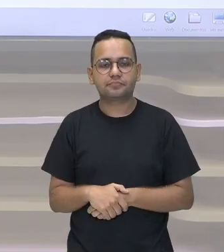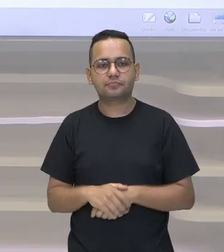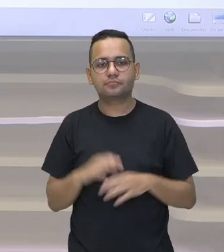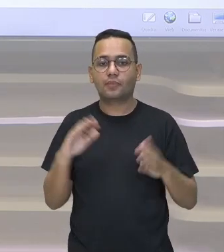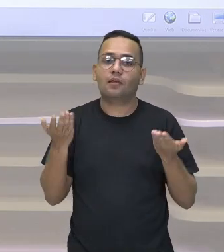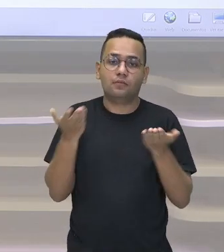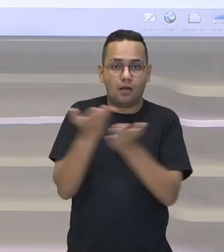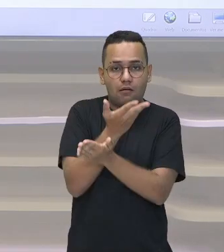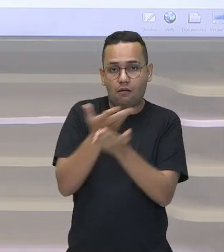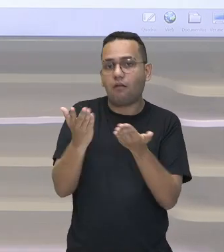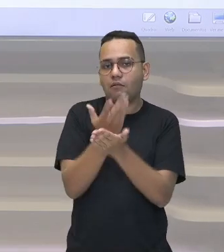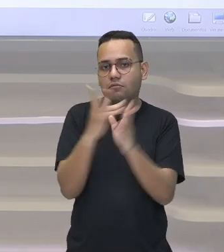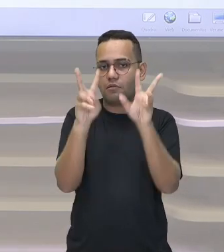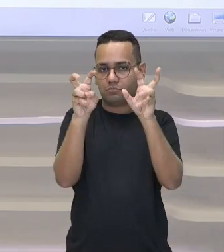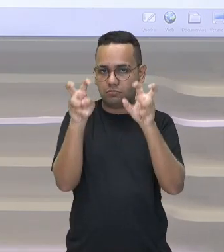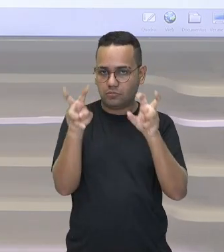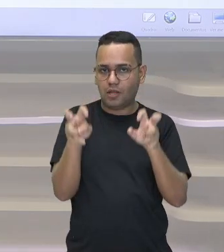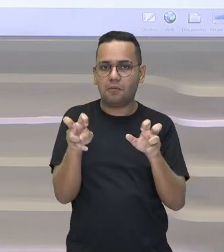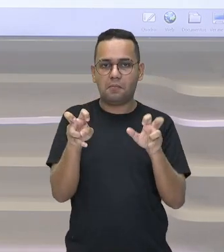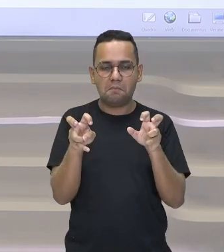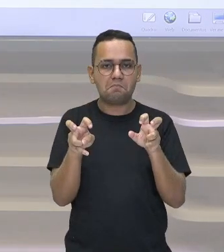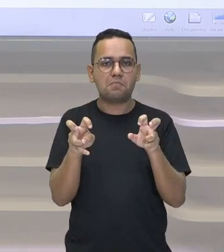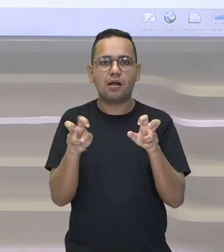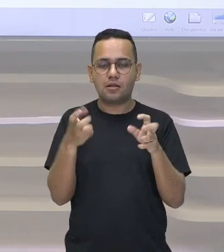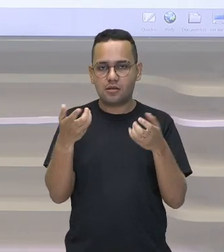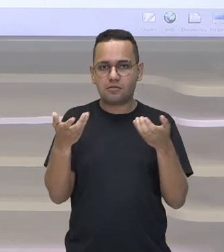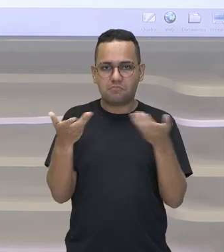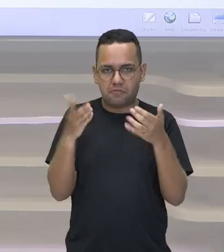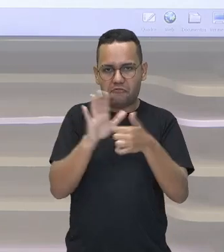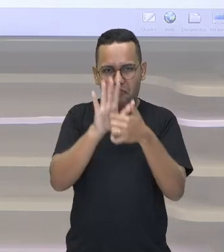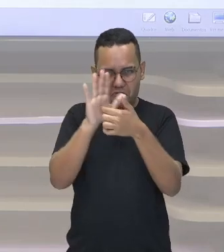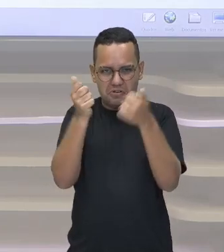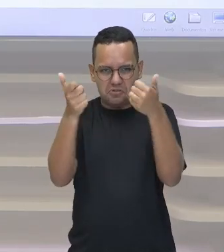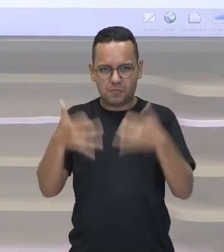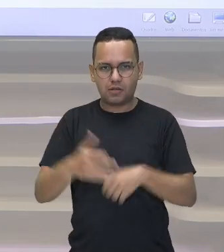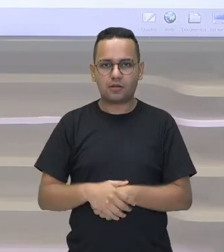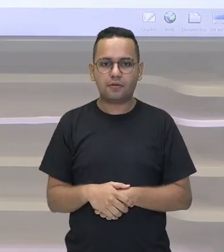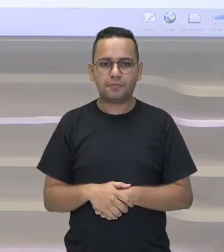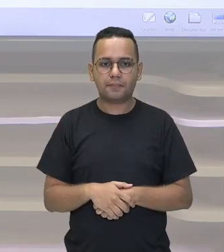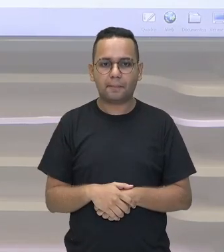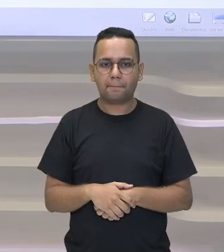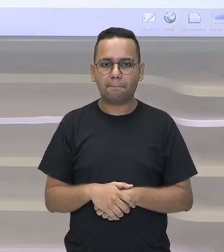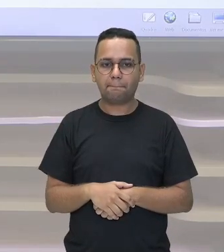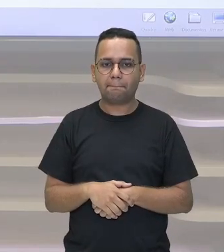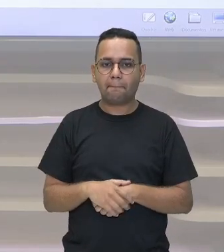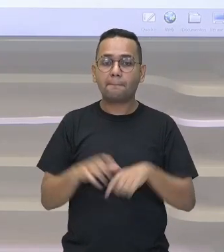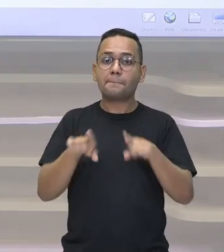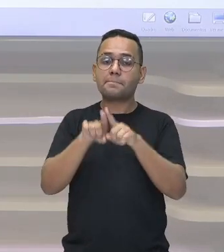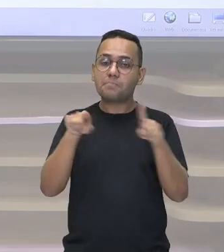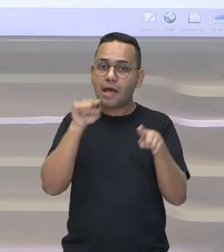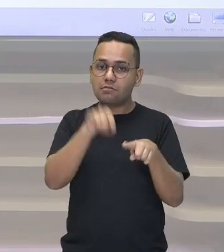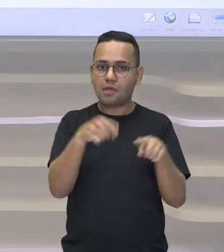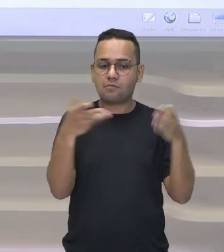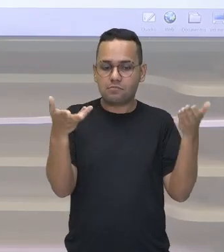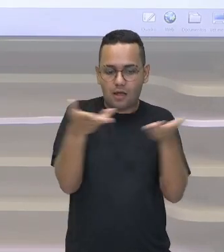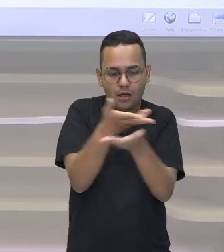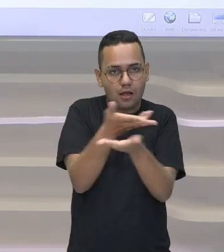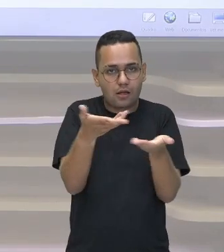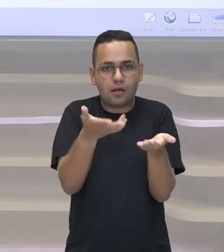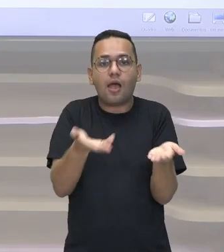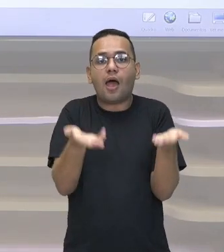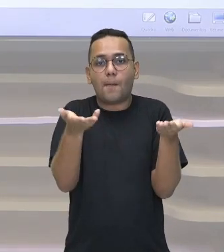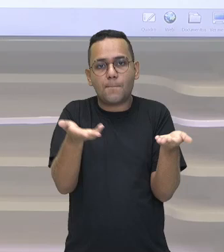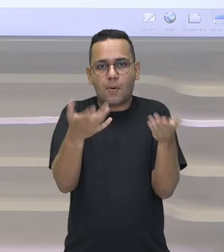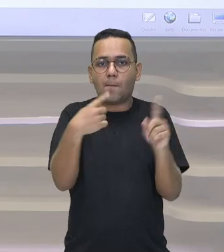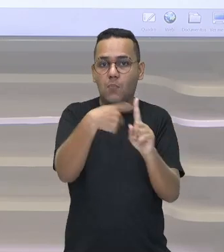relações ecológicas que nós apresentamos, lembrando que são relações harmônicas,